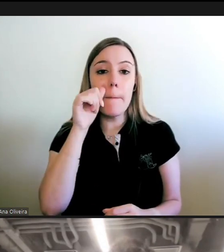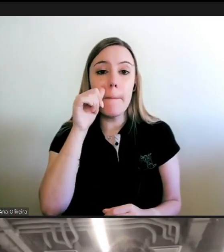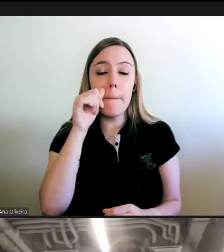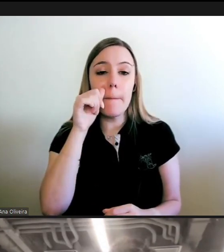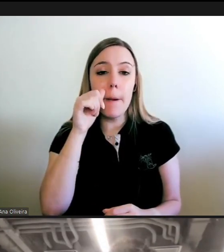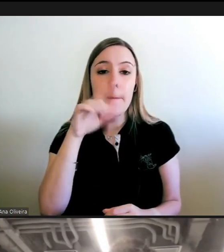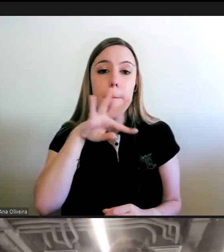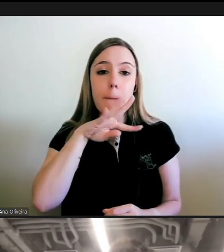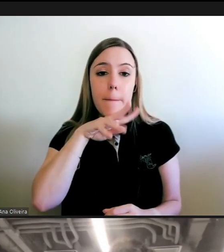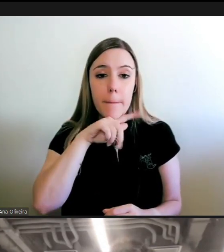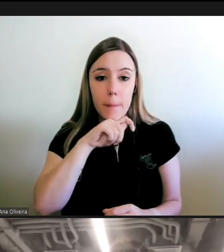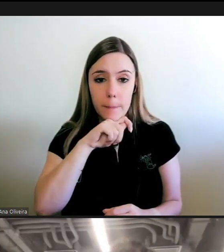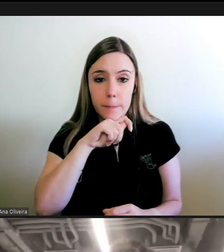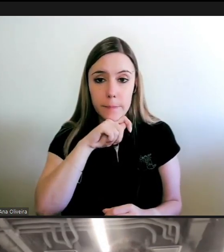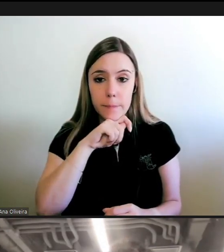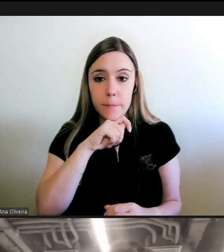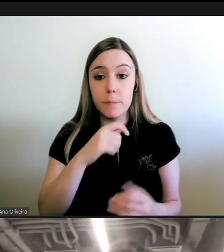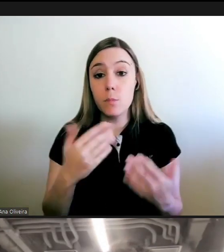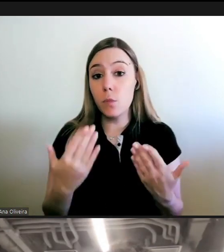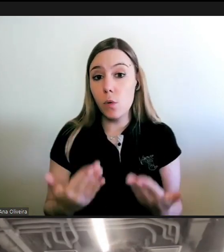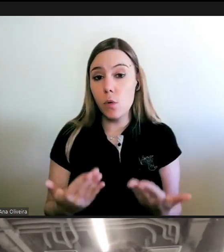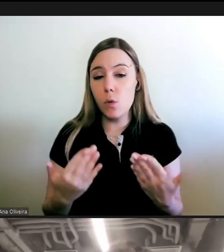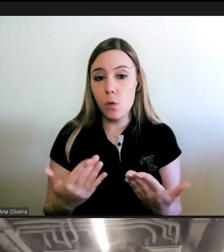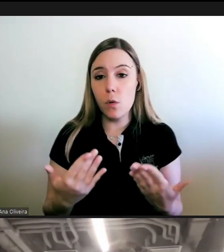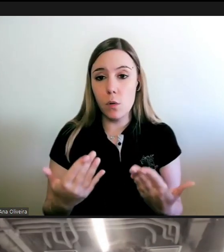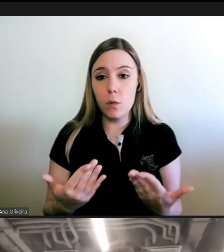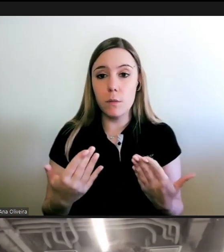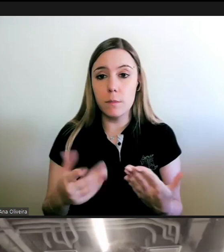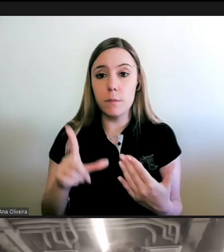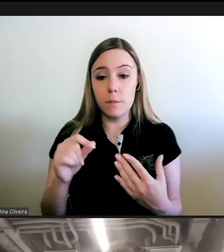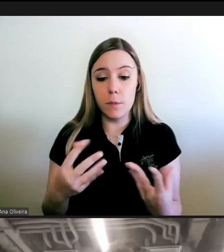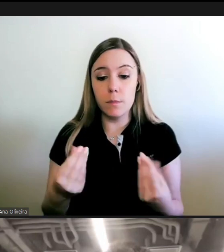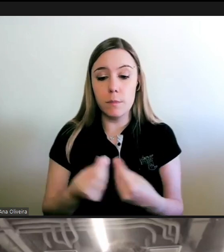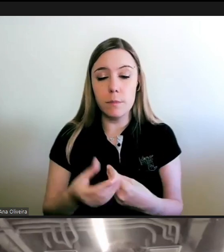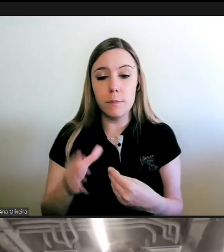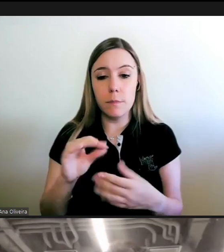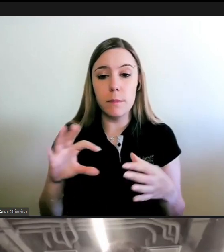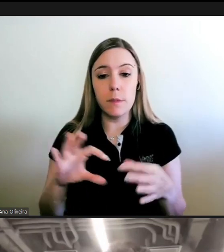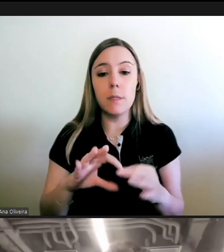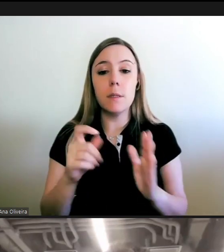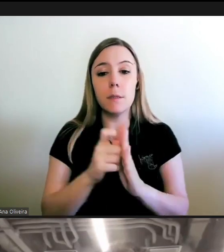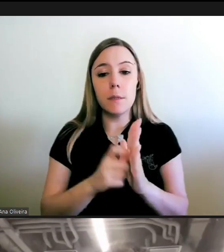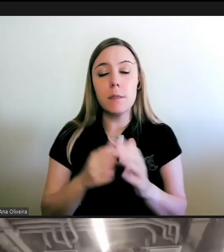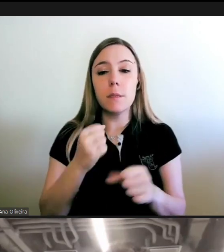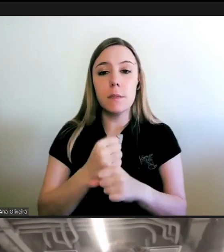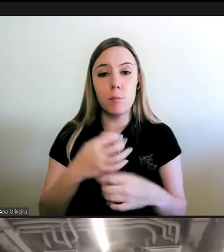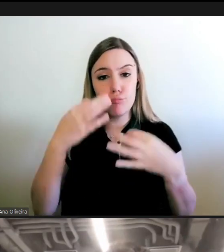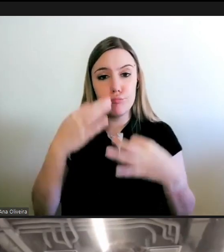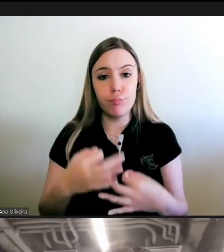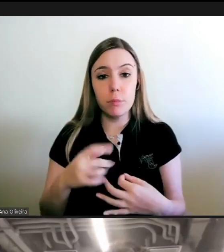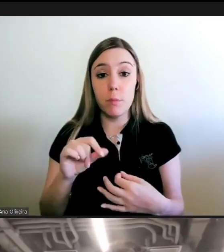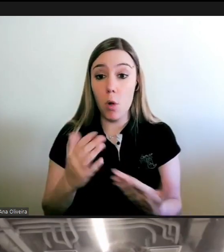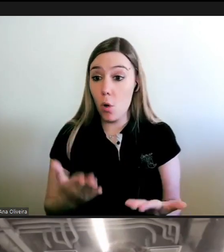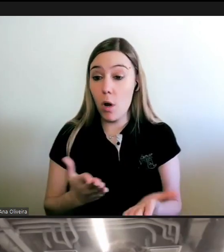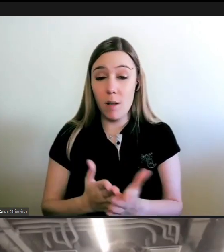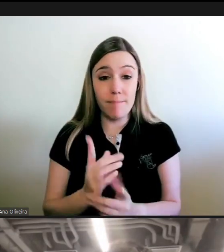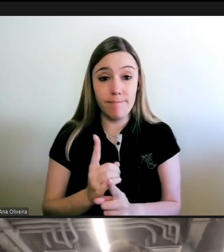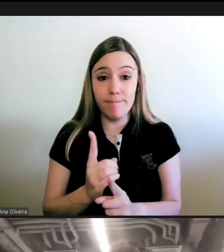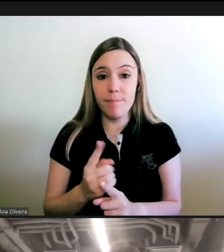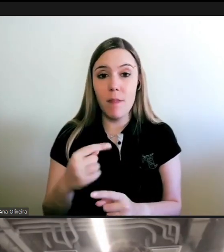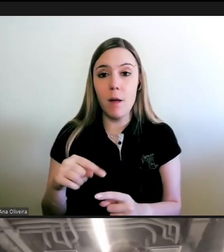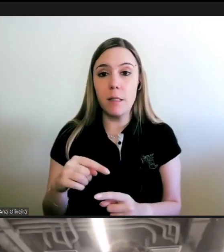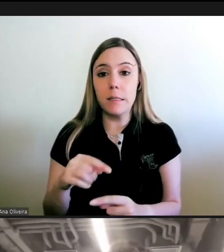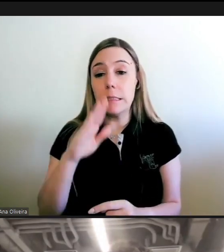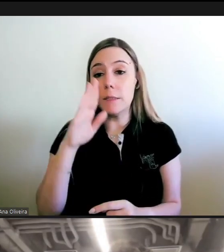foram agora adensados ainda mais com a agenda para o trabalho digno e com a resistência que ainda hoje existe, cada vez que